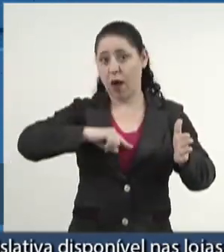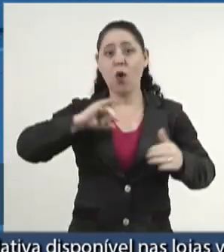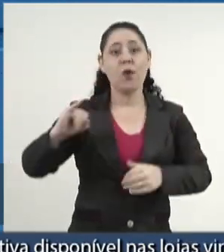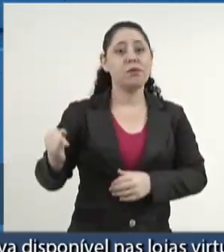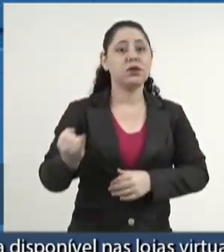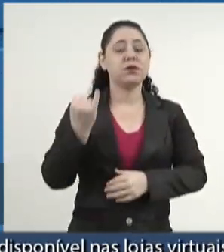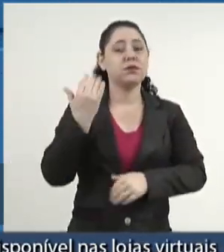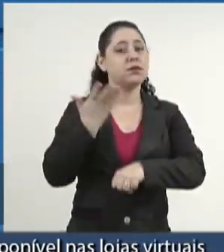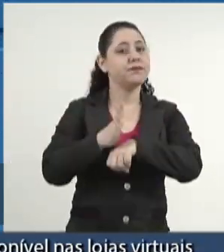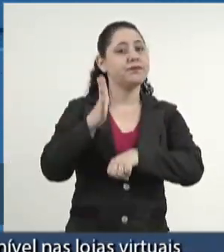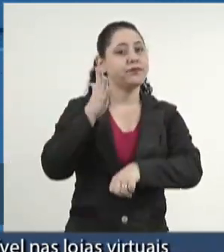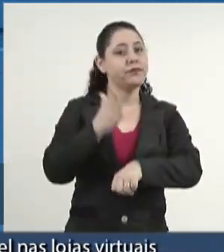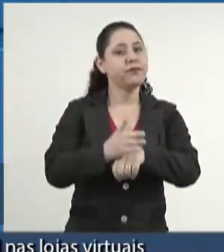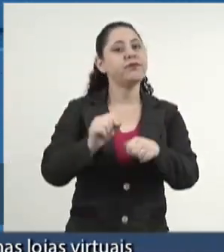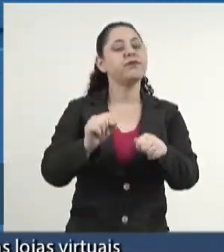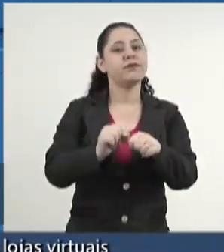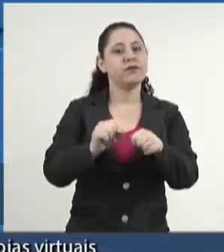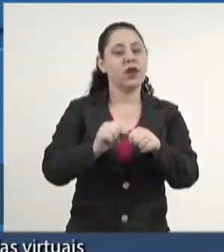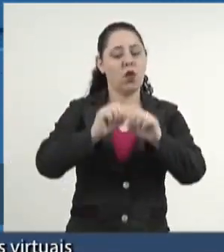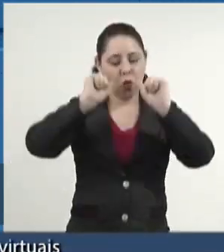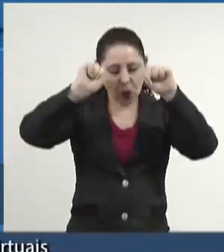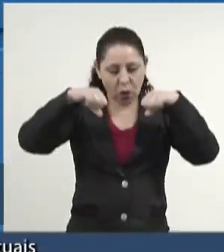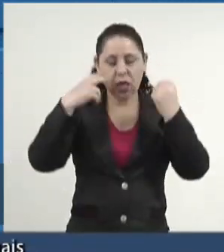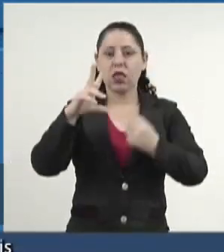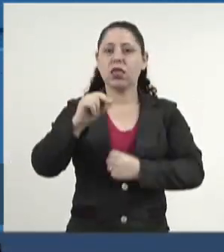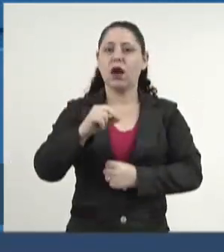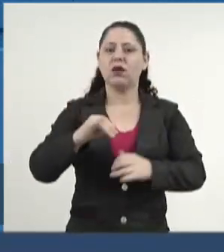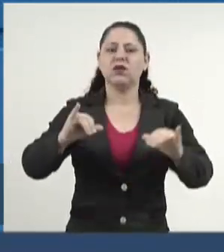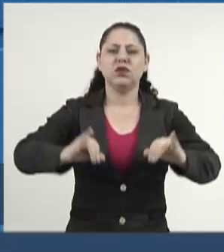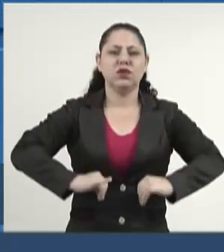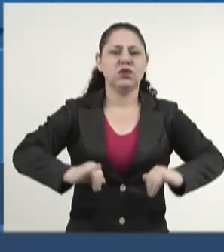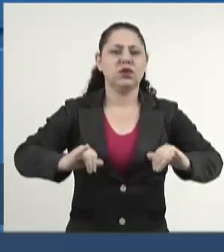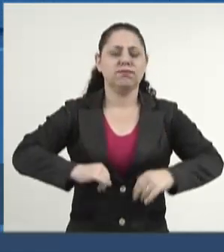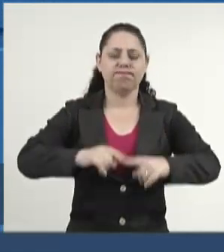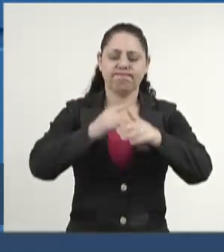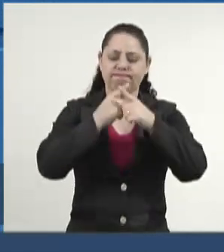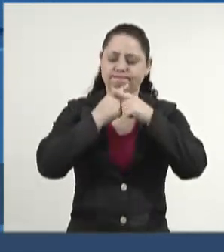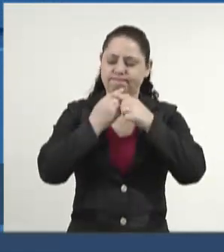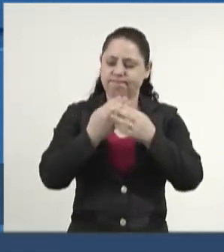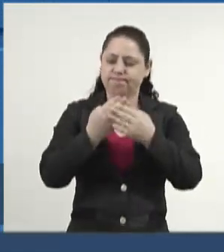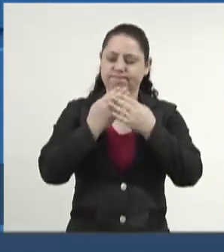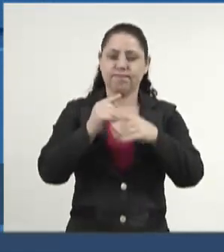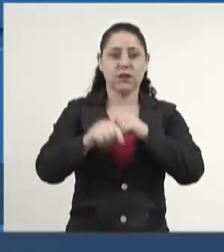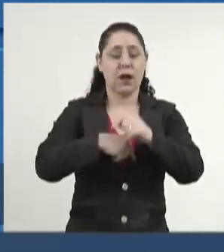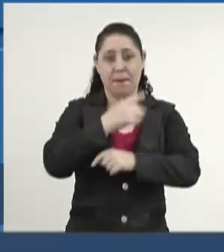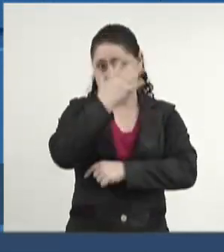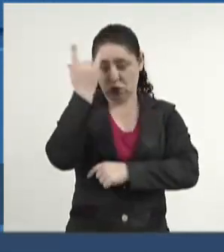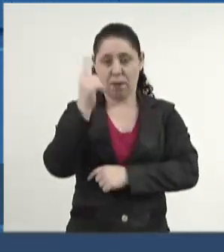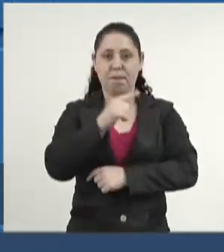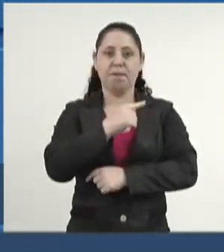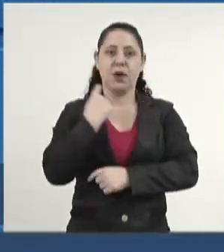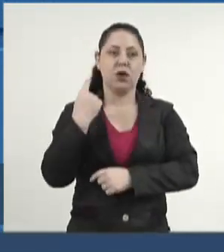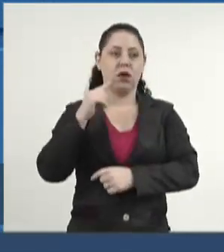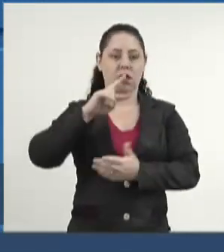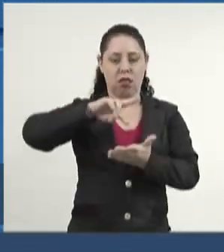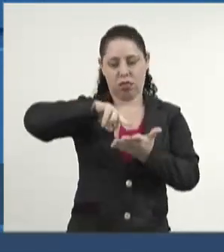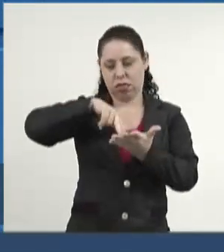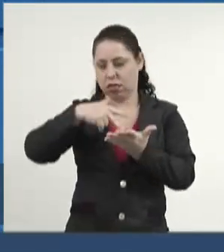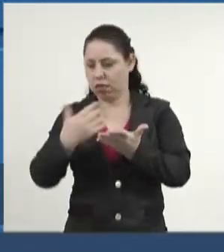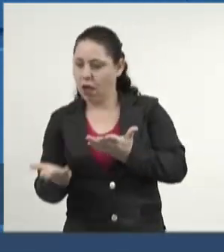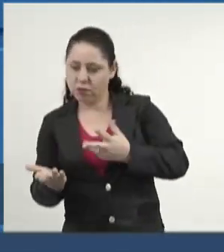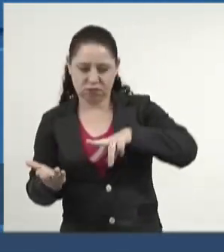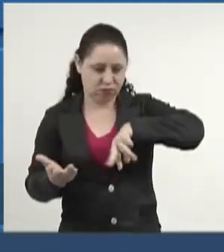poderem exercer a sua aptidão física e não levar ao sacrifício. No caso que a gente está vendo os vídeos aí, pessoas desmaiando,